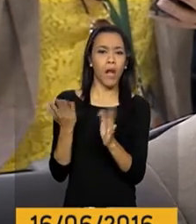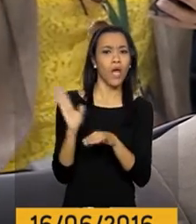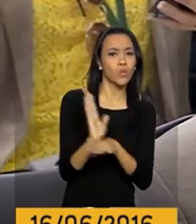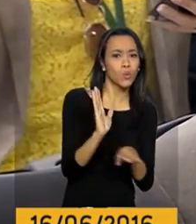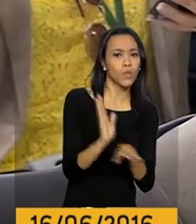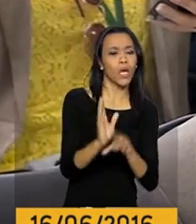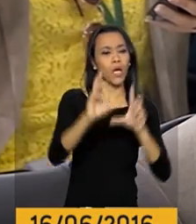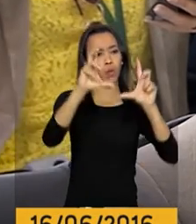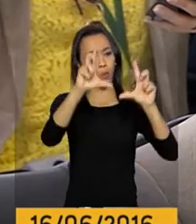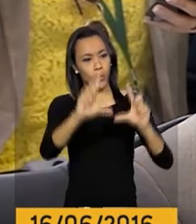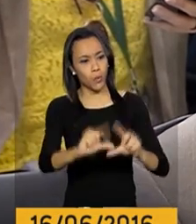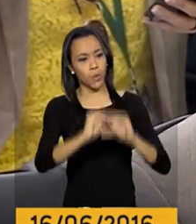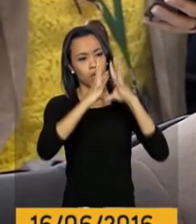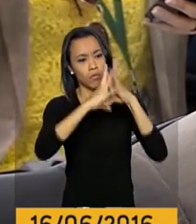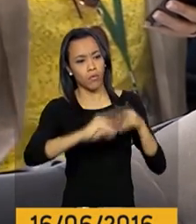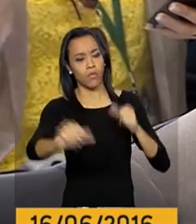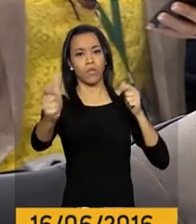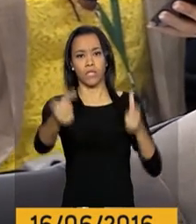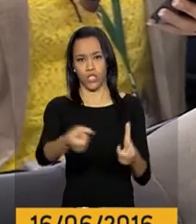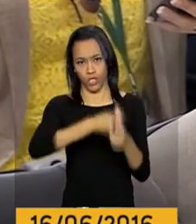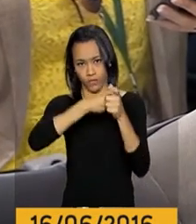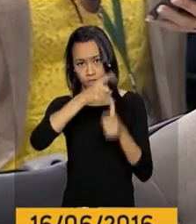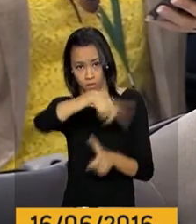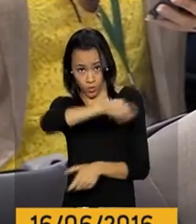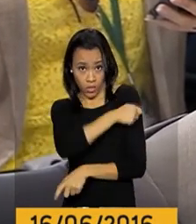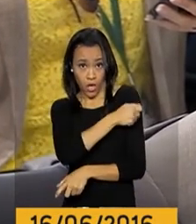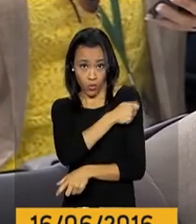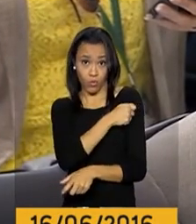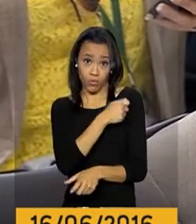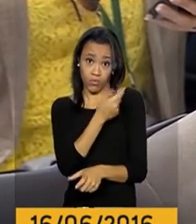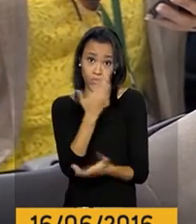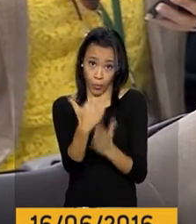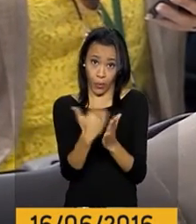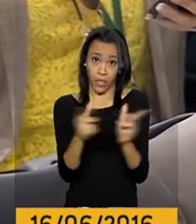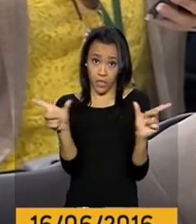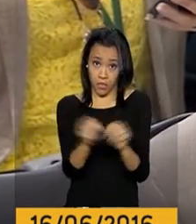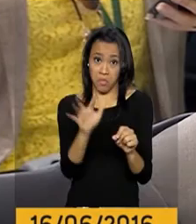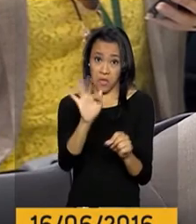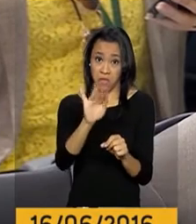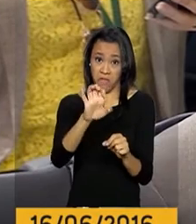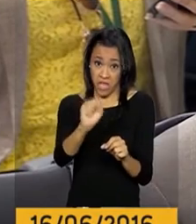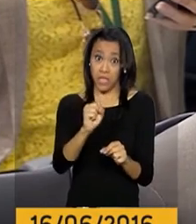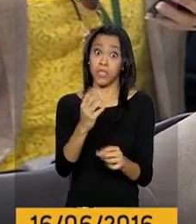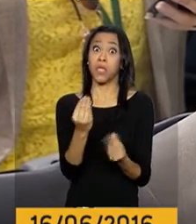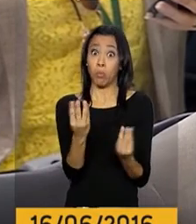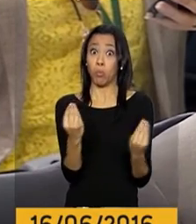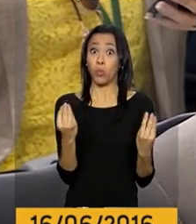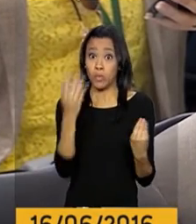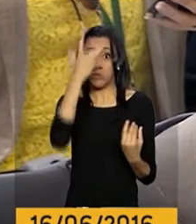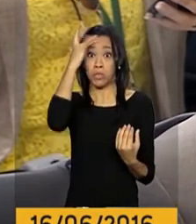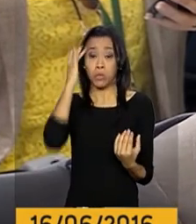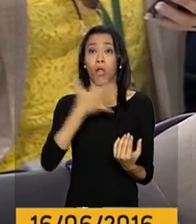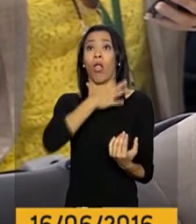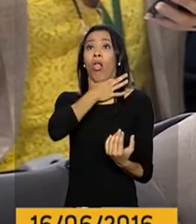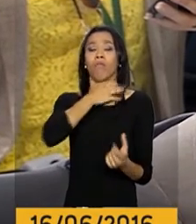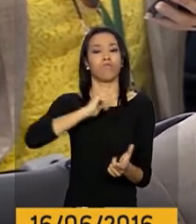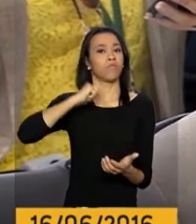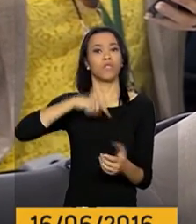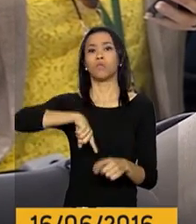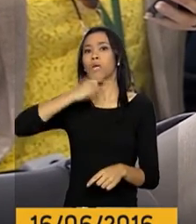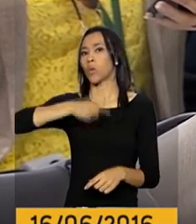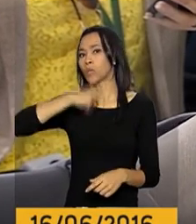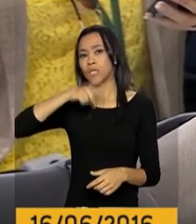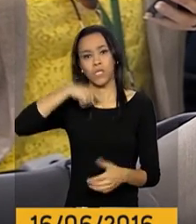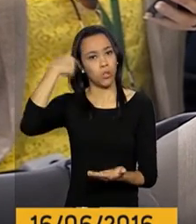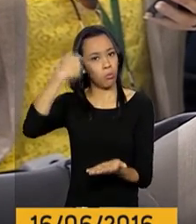fazer um refinanciamento dessas dívidas. Porque, pelo que eu conheço, tem muita gente devendo e que não está conseguindo pagar